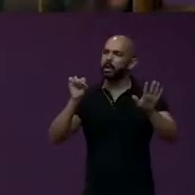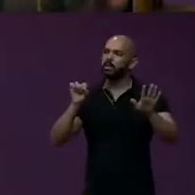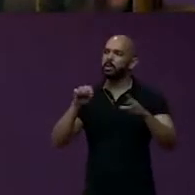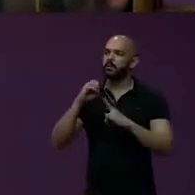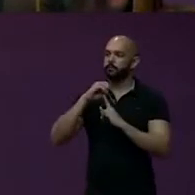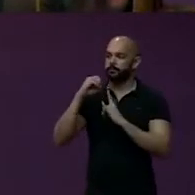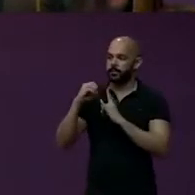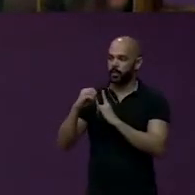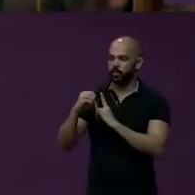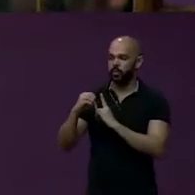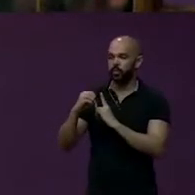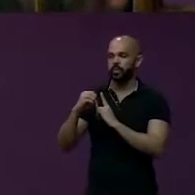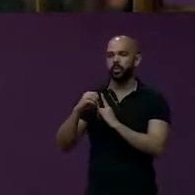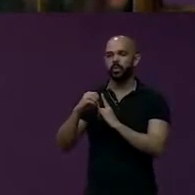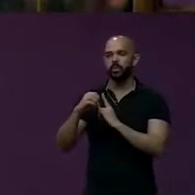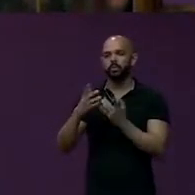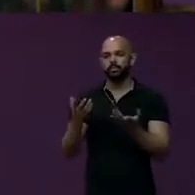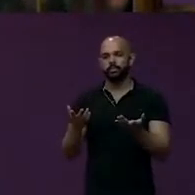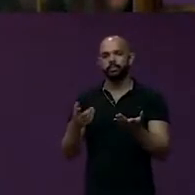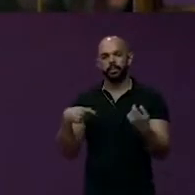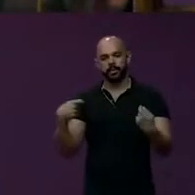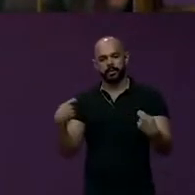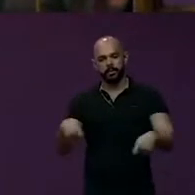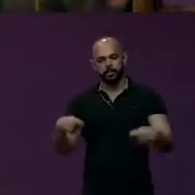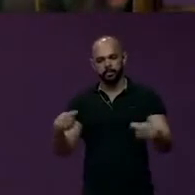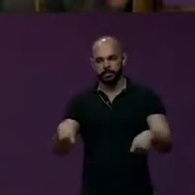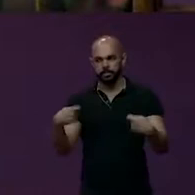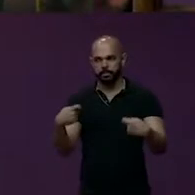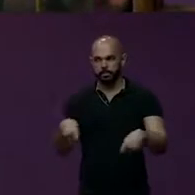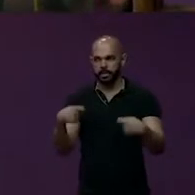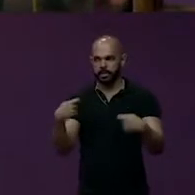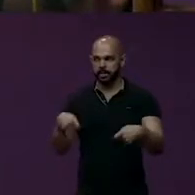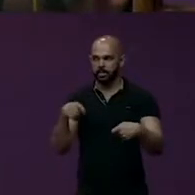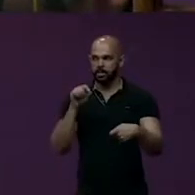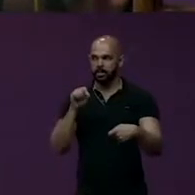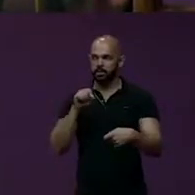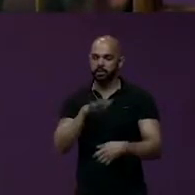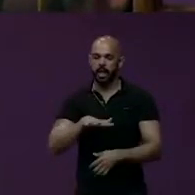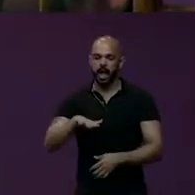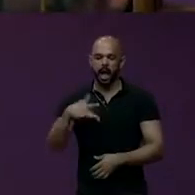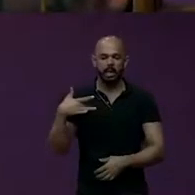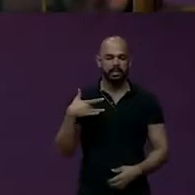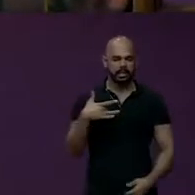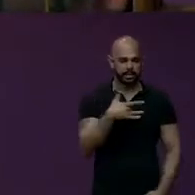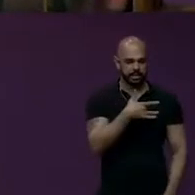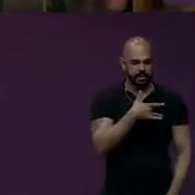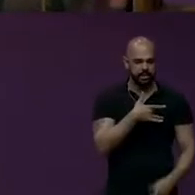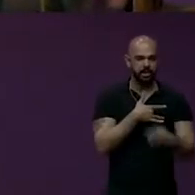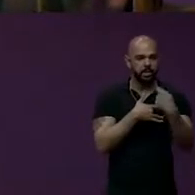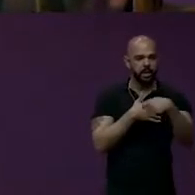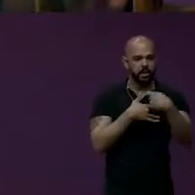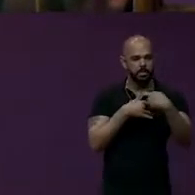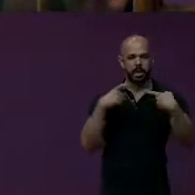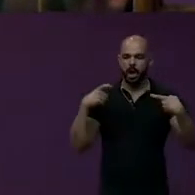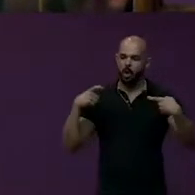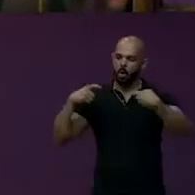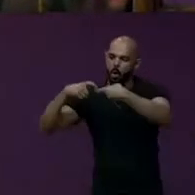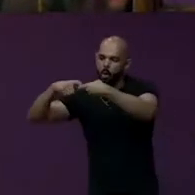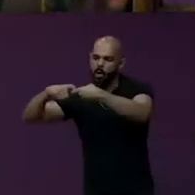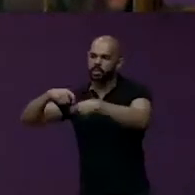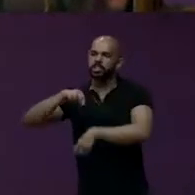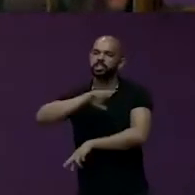a Fiocruz, ela precisa ter, como toda a área de saúde, a conjugação